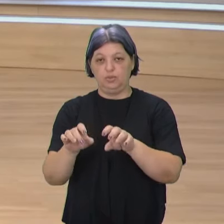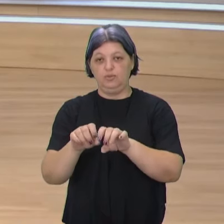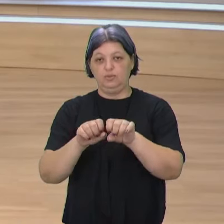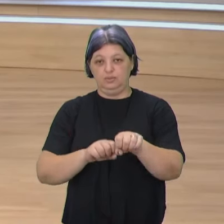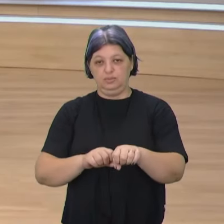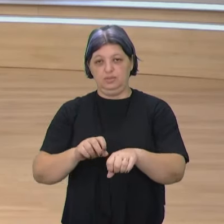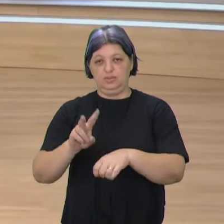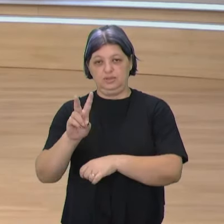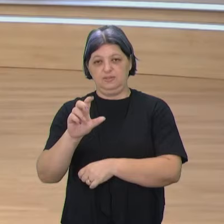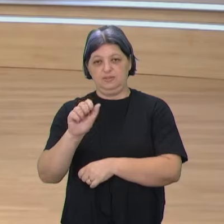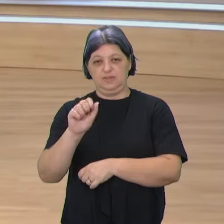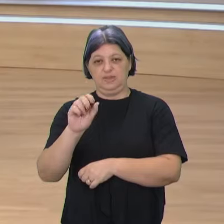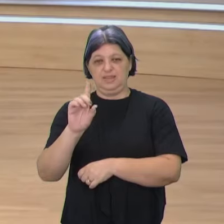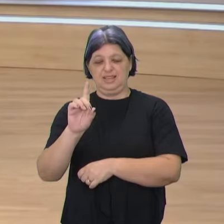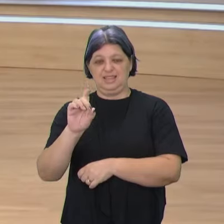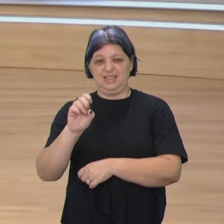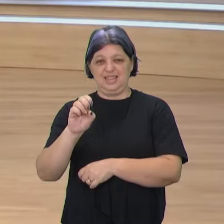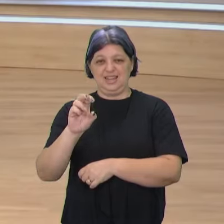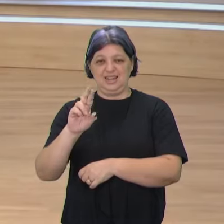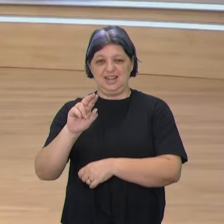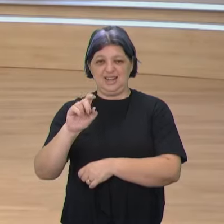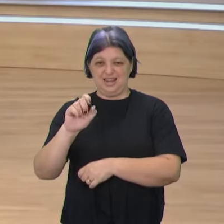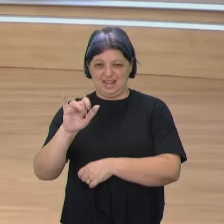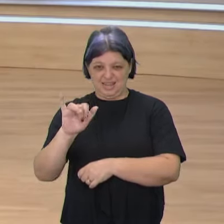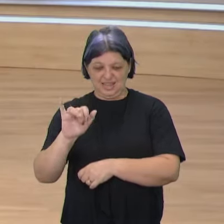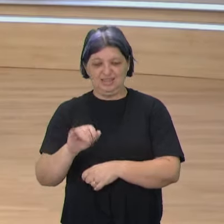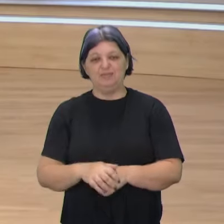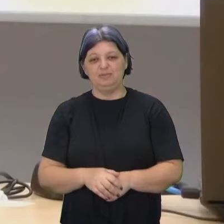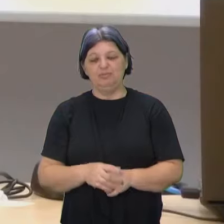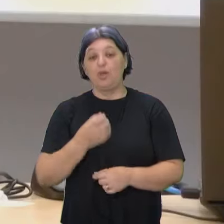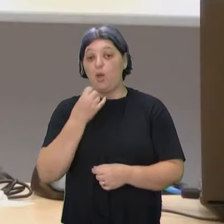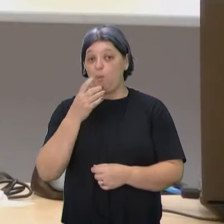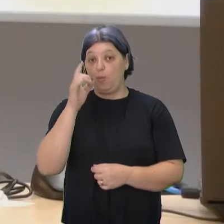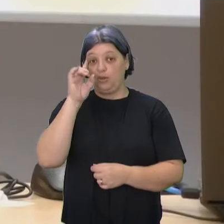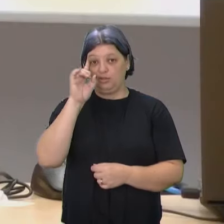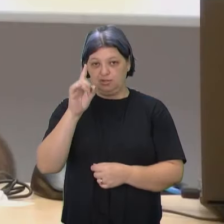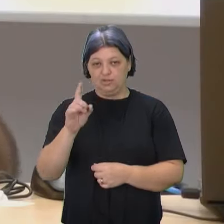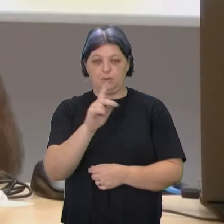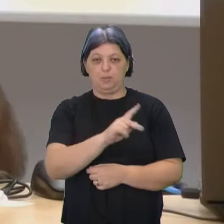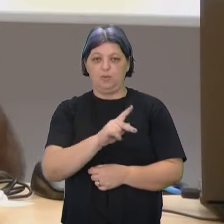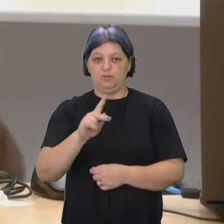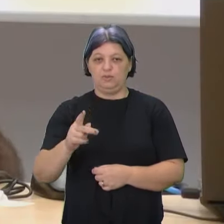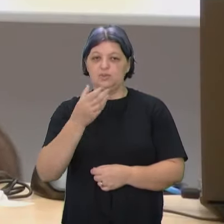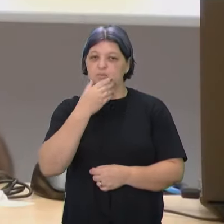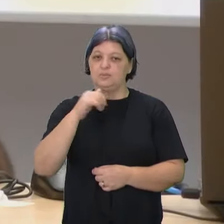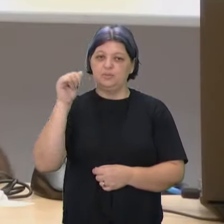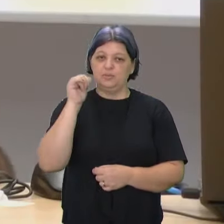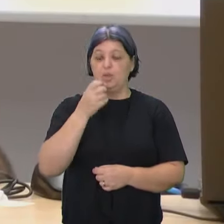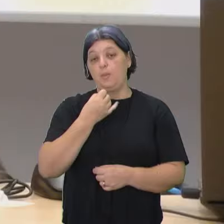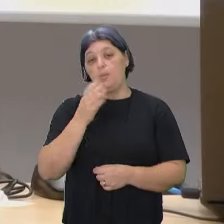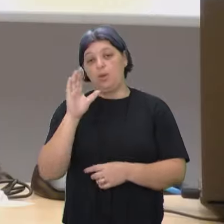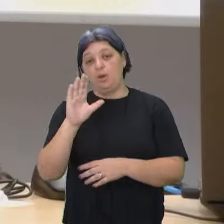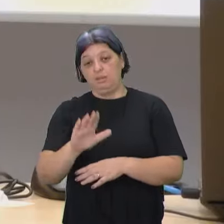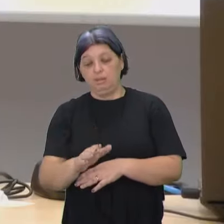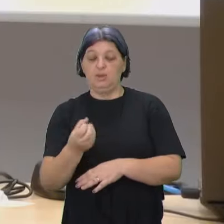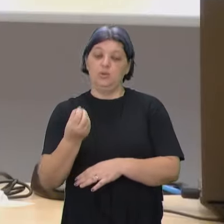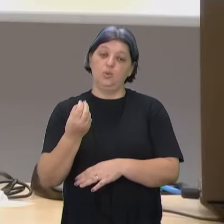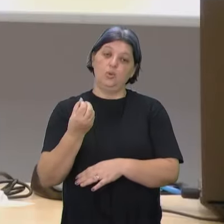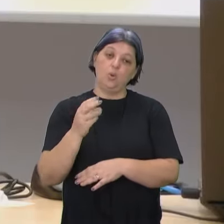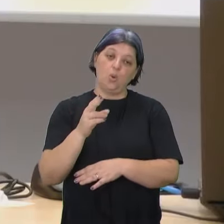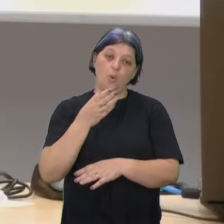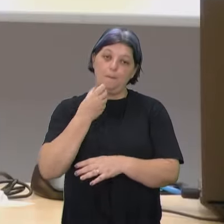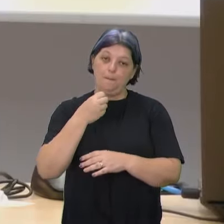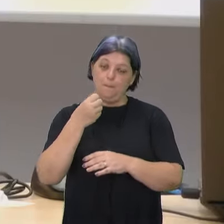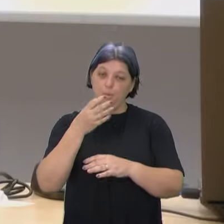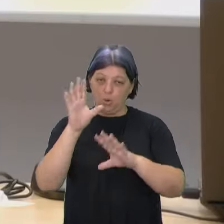Vanderlei Oddi. Bem-vindo, Vanderlei. Bom dia, professores e professoras, boa tarde ou boa noite, independente do horário